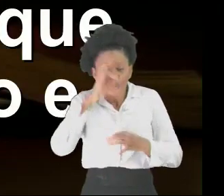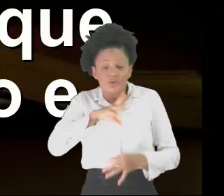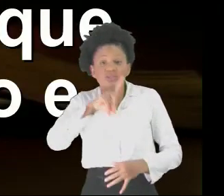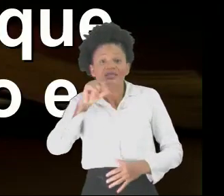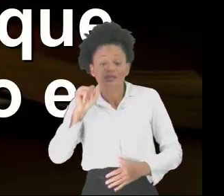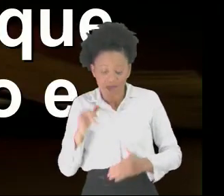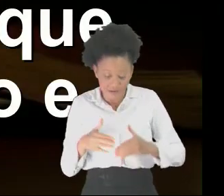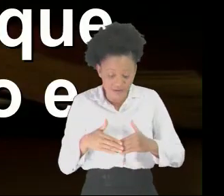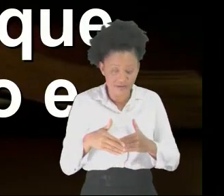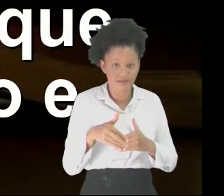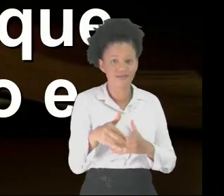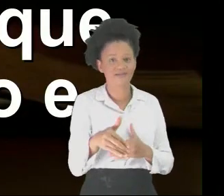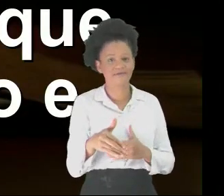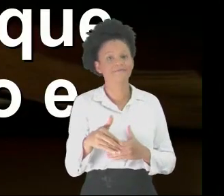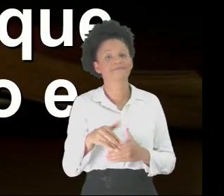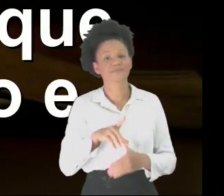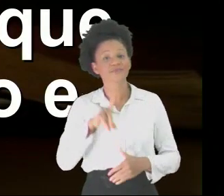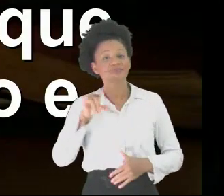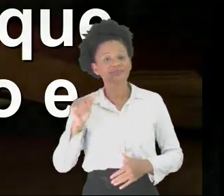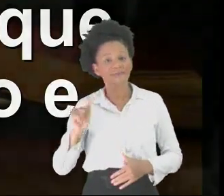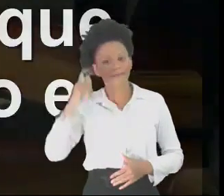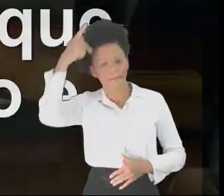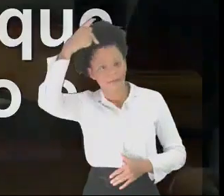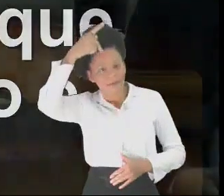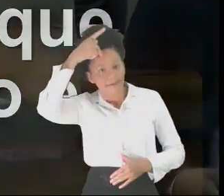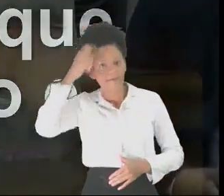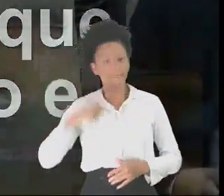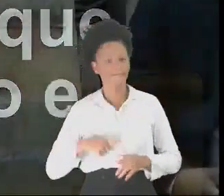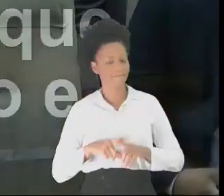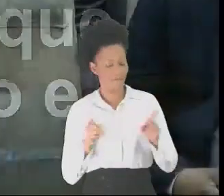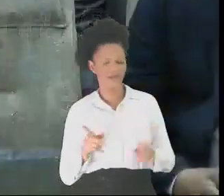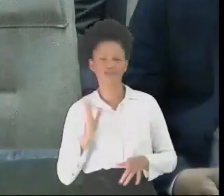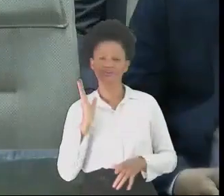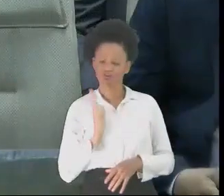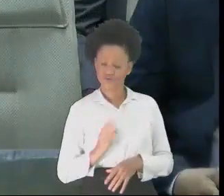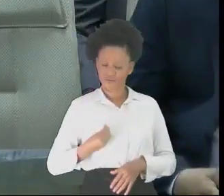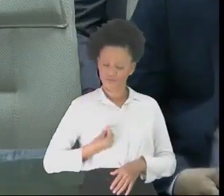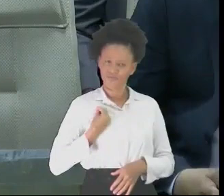de Pentecoste. Mas ele já habitava na terra.